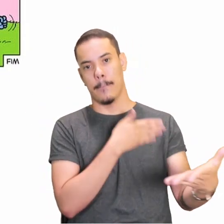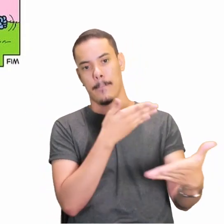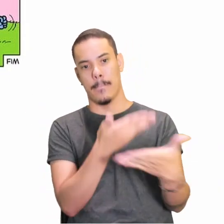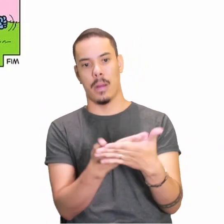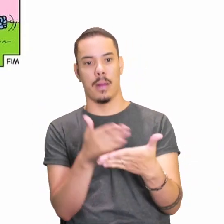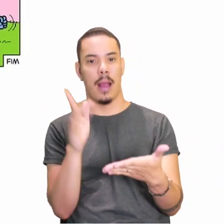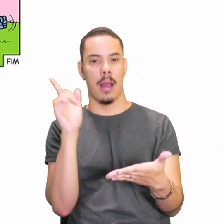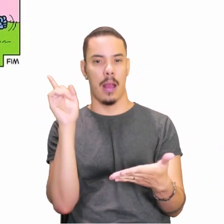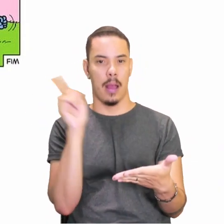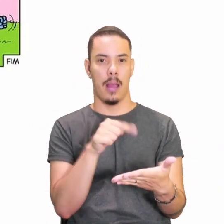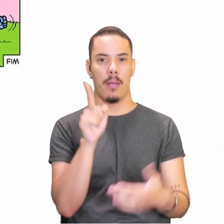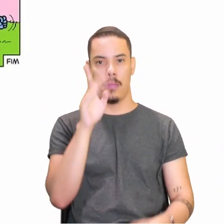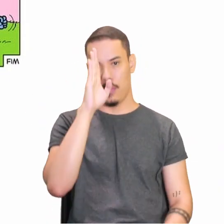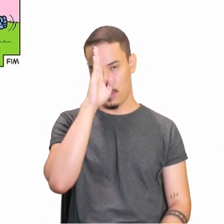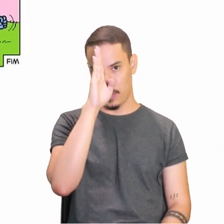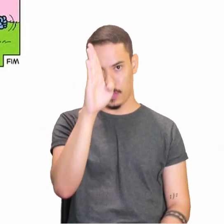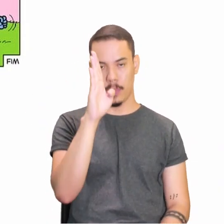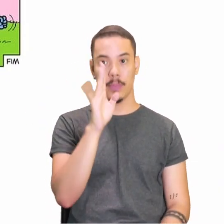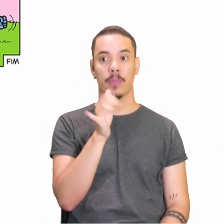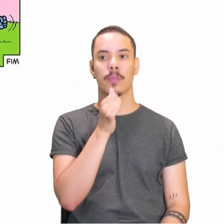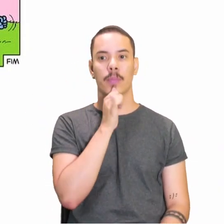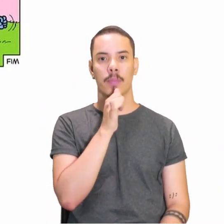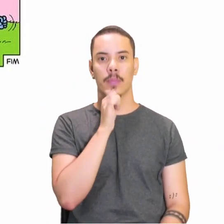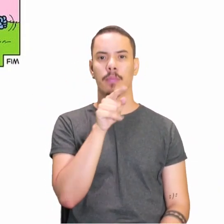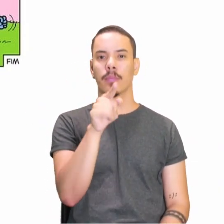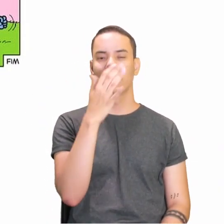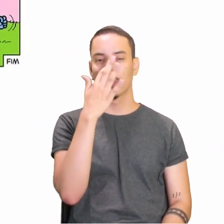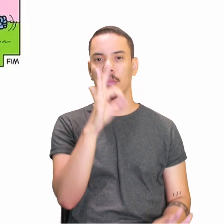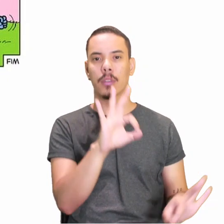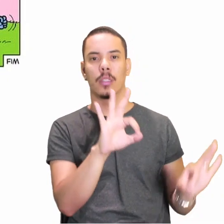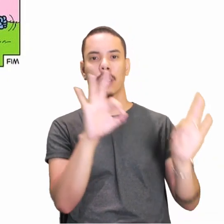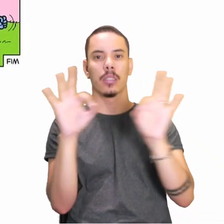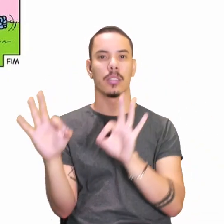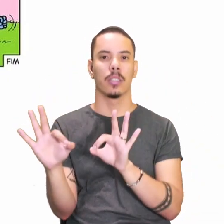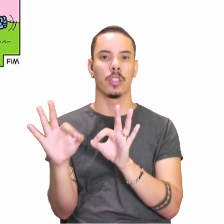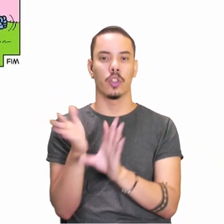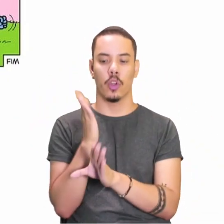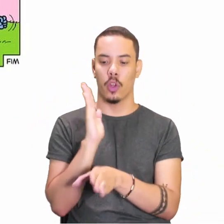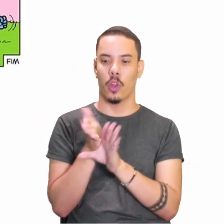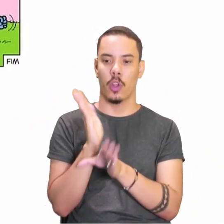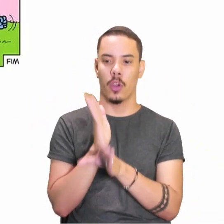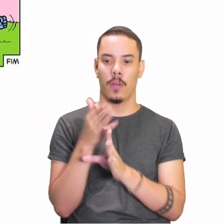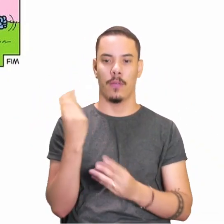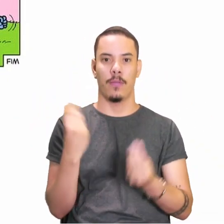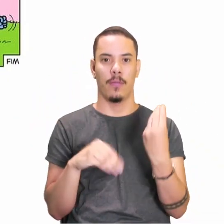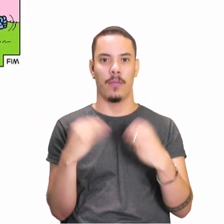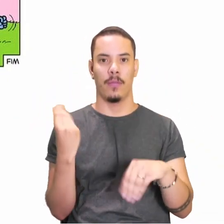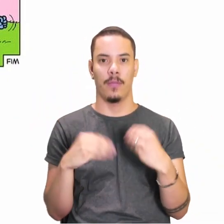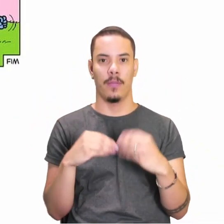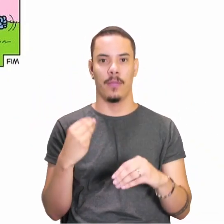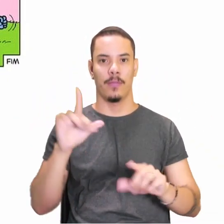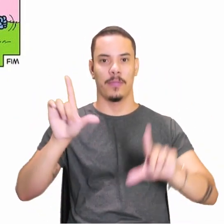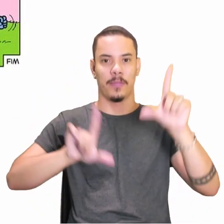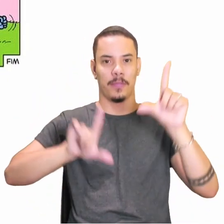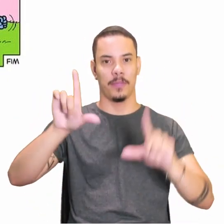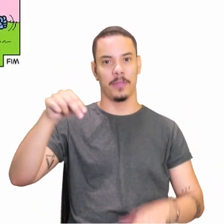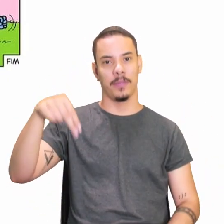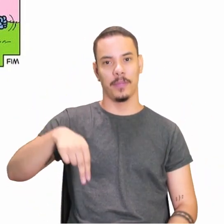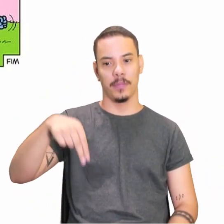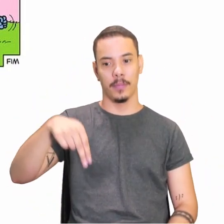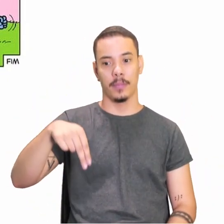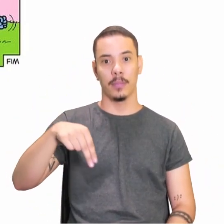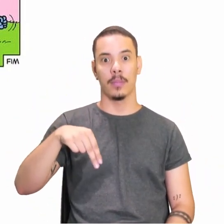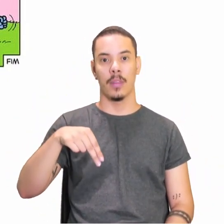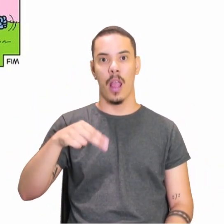desenlace. Como faz assim, Amadinho? Quando você está assistindo a uma novela, vamos lá, sempre não termina numa